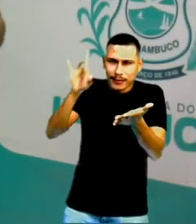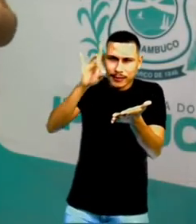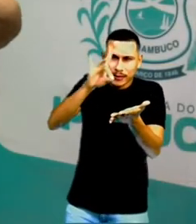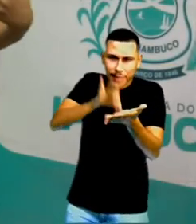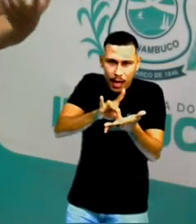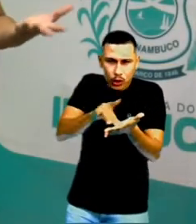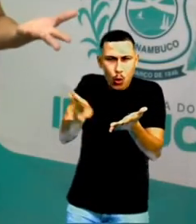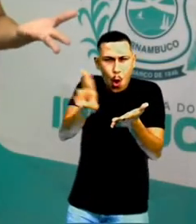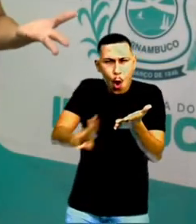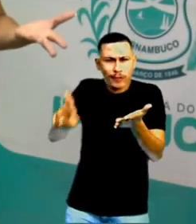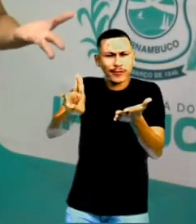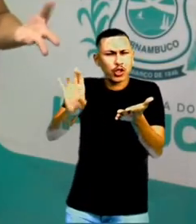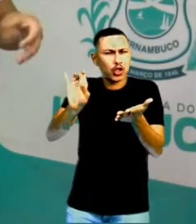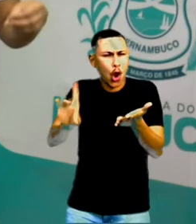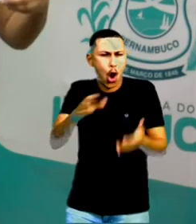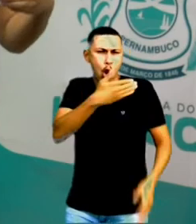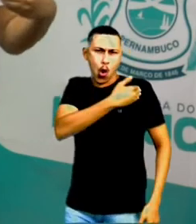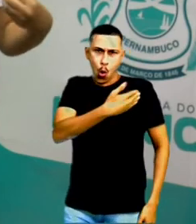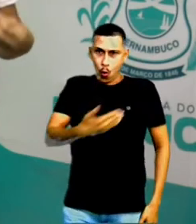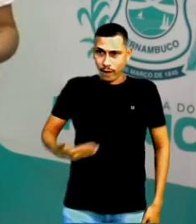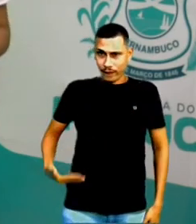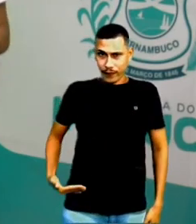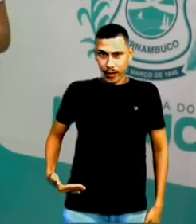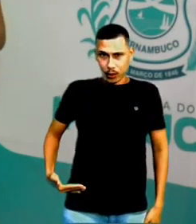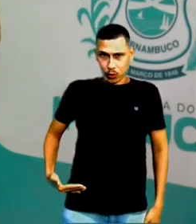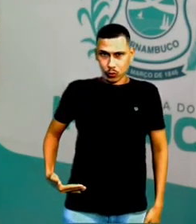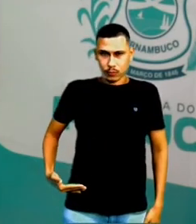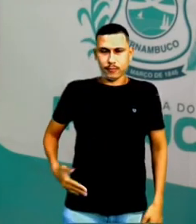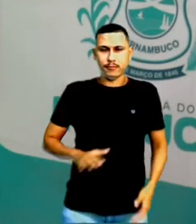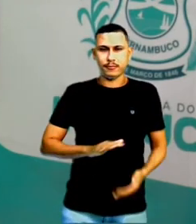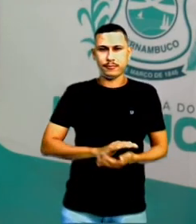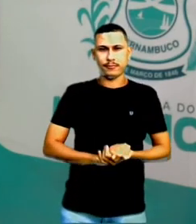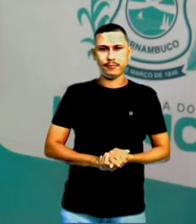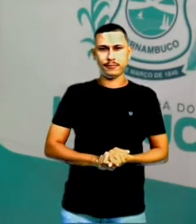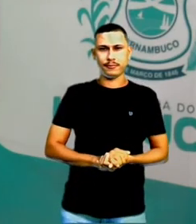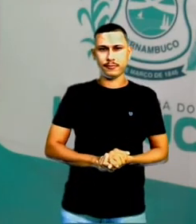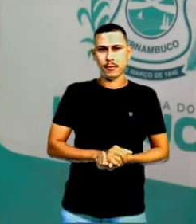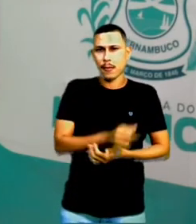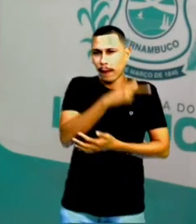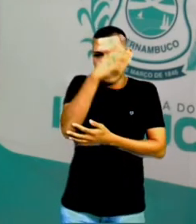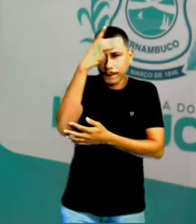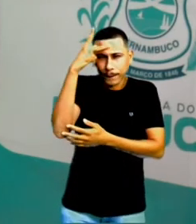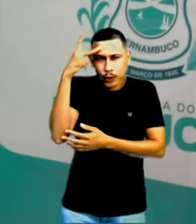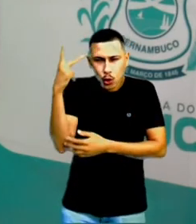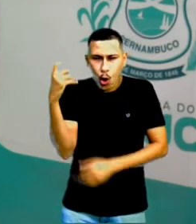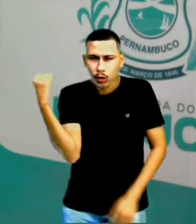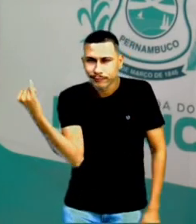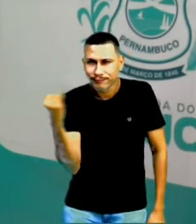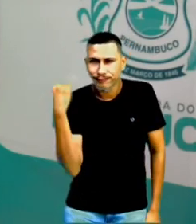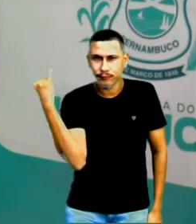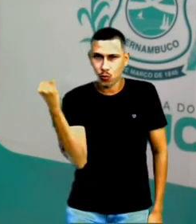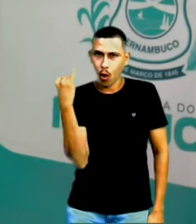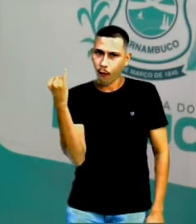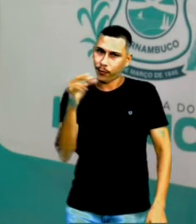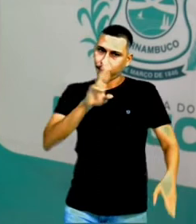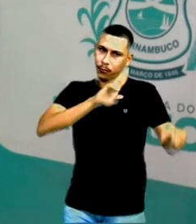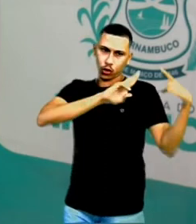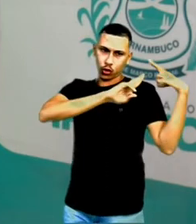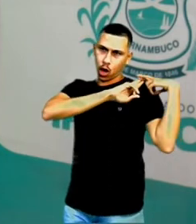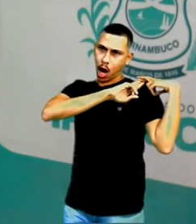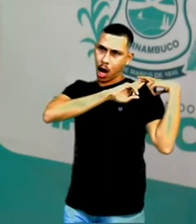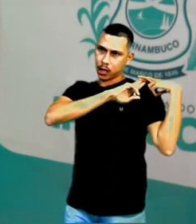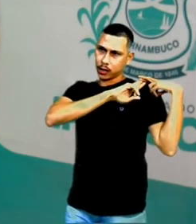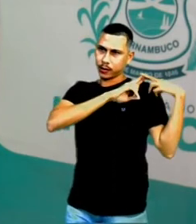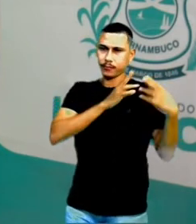só do governo, das autoridades, né? De pessoas importantes. Mas